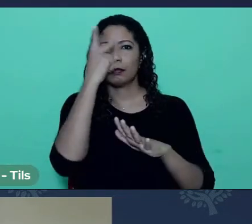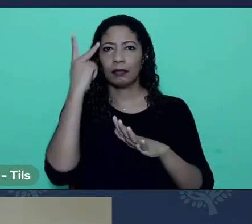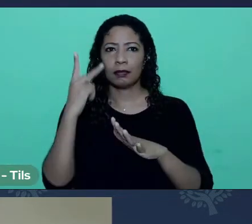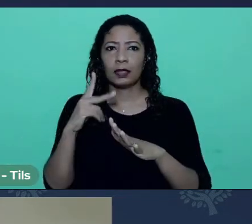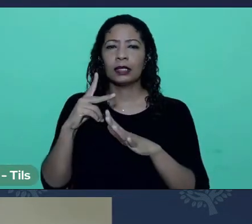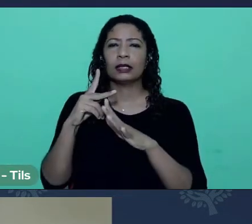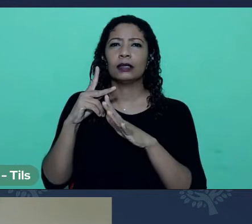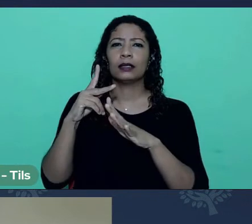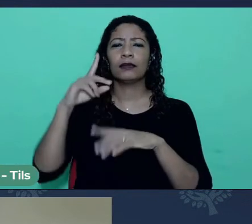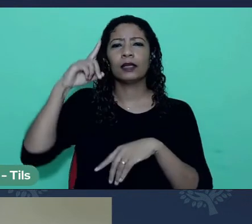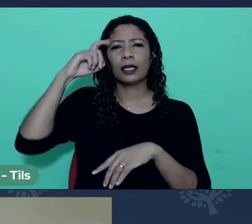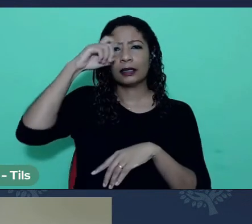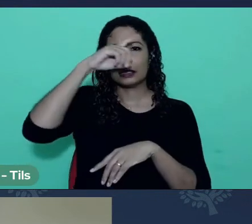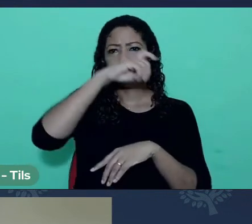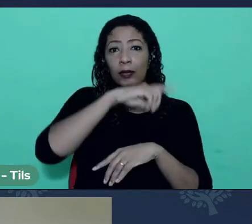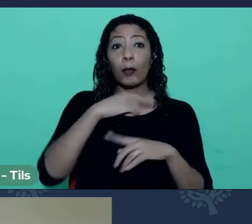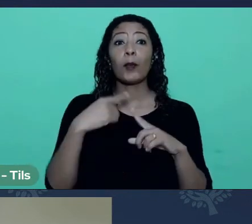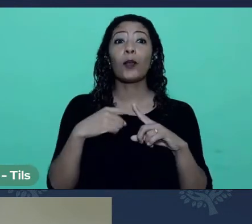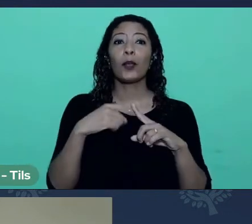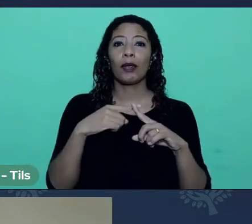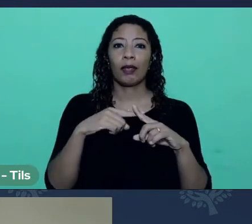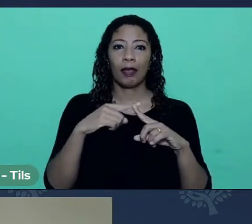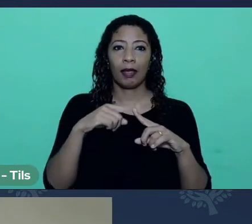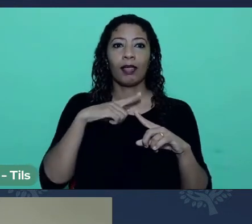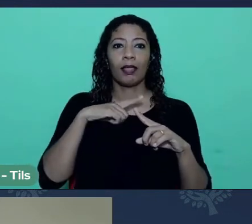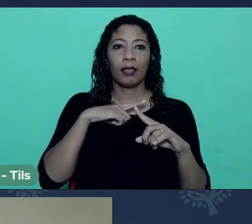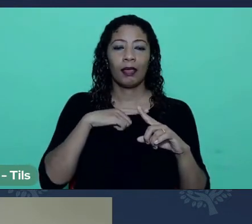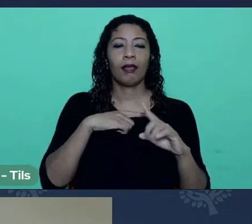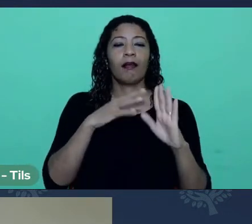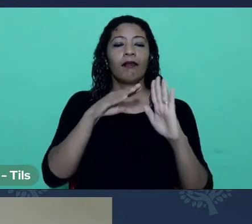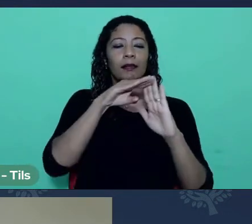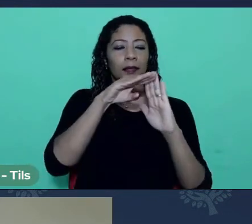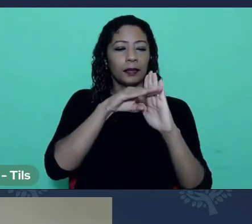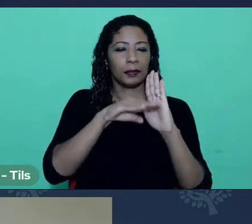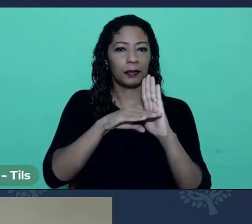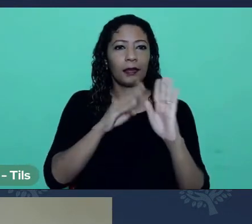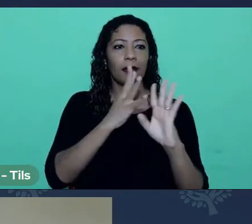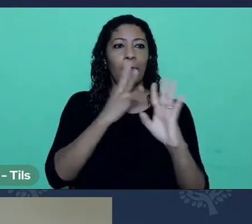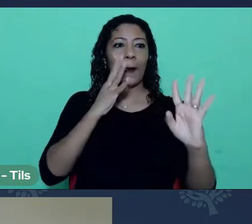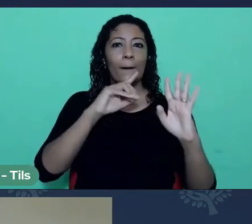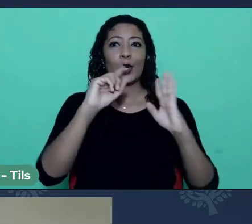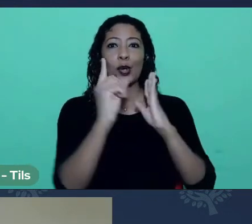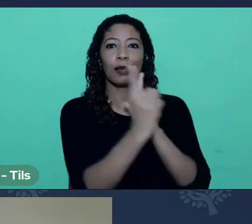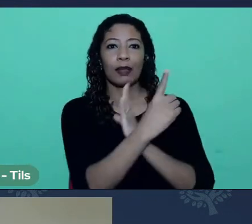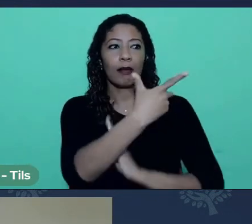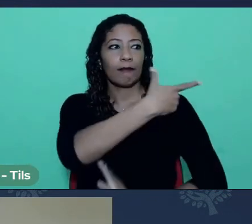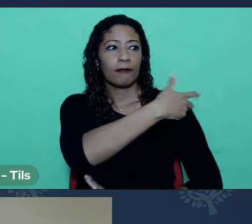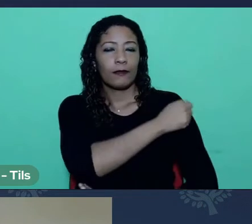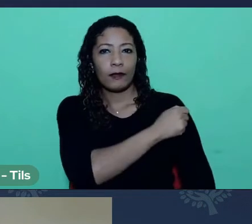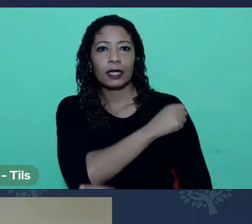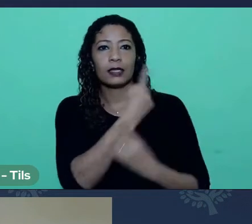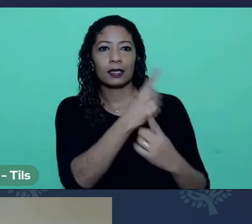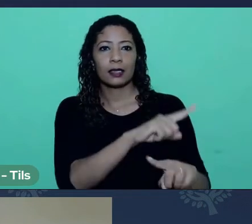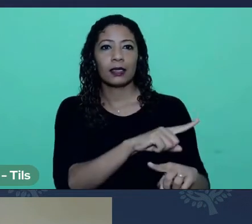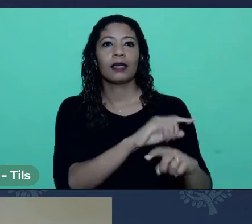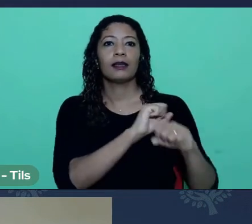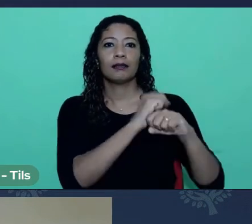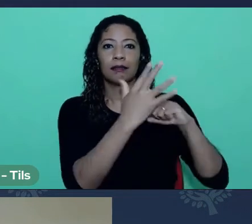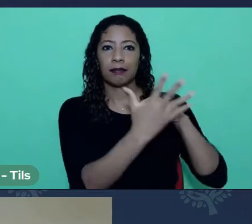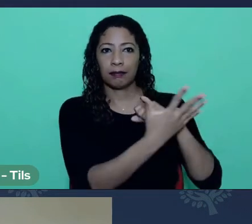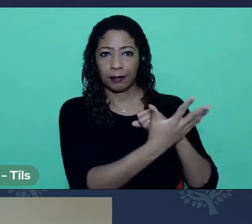que saiu a lista de prioridades de vacinação da Covid, né? As pessoas se perguntando o que é asma grave, por que asma